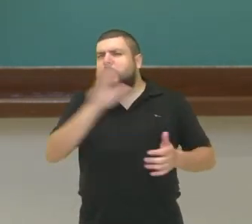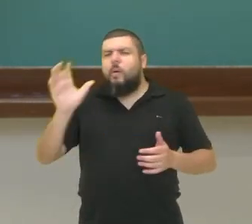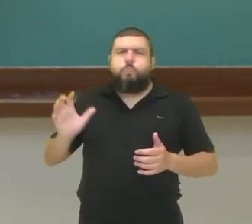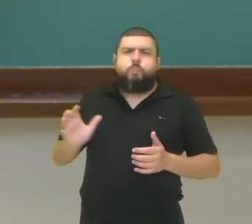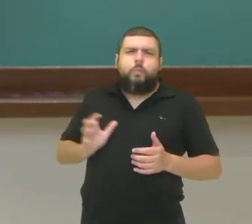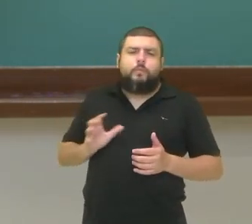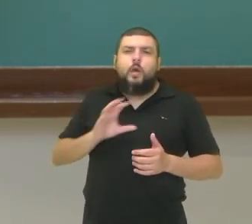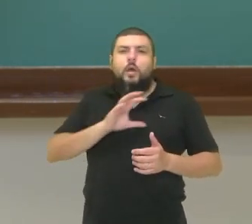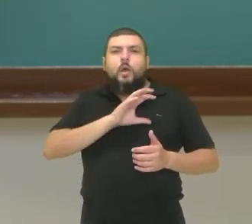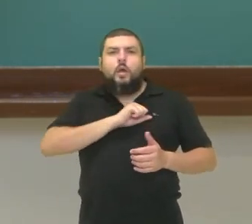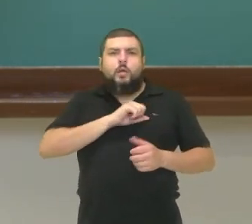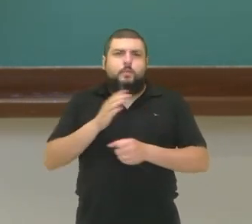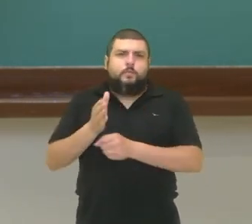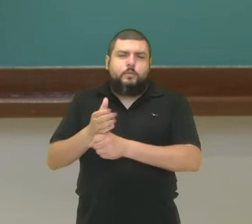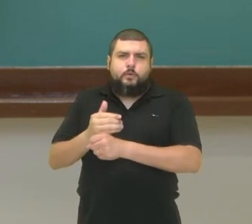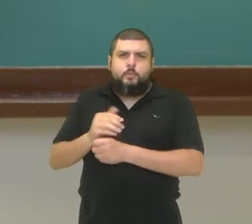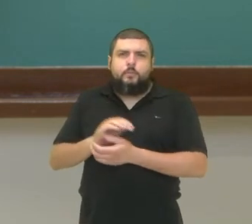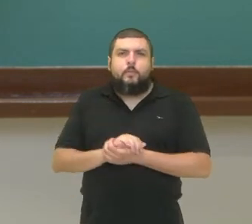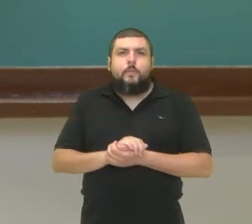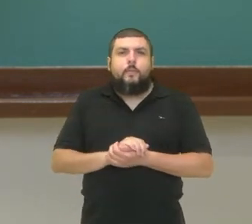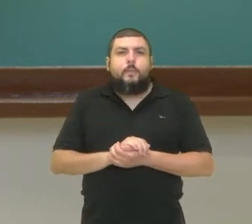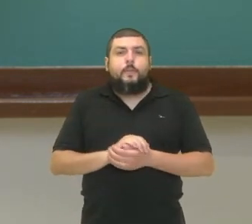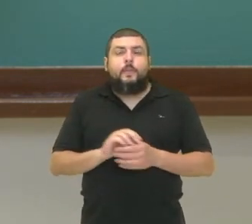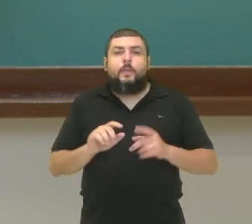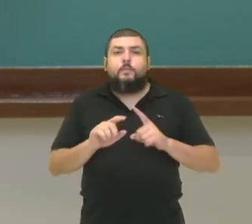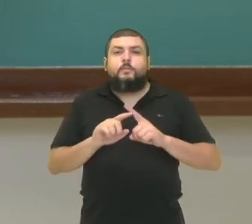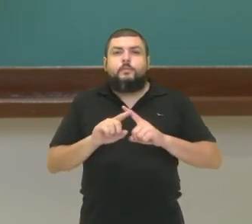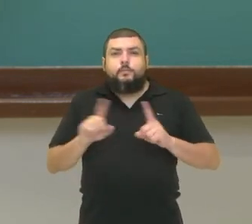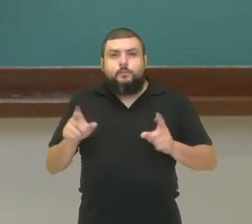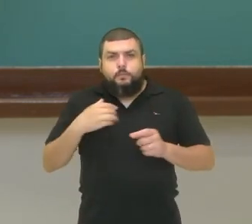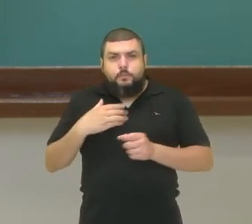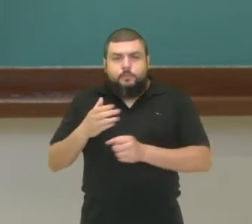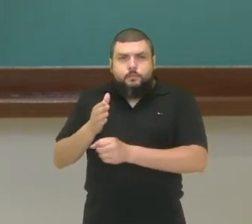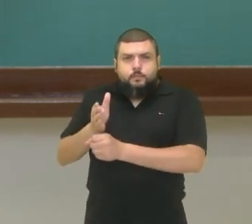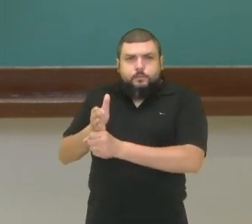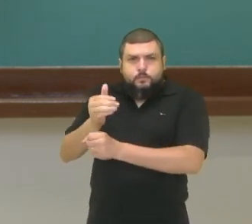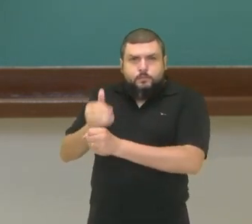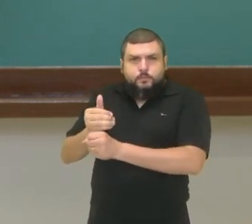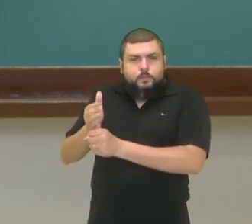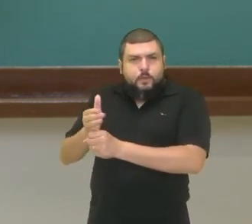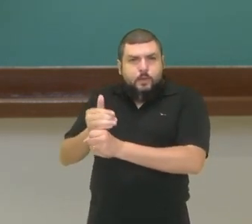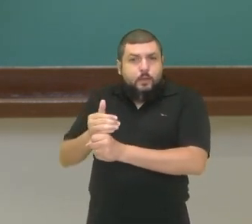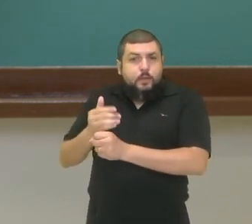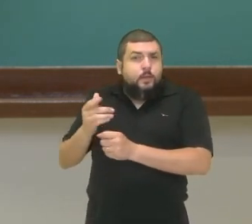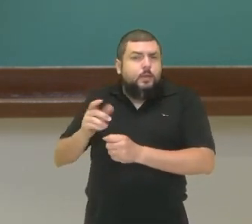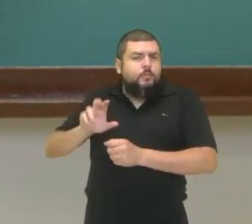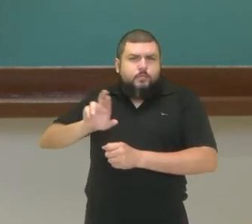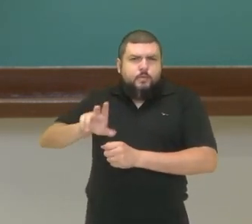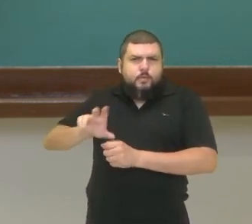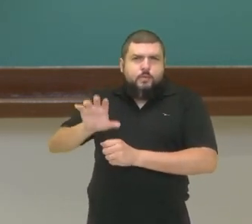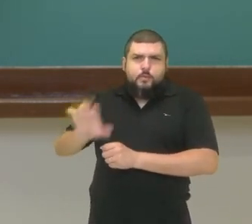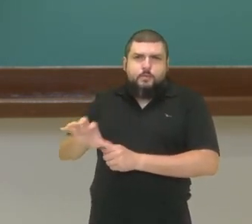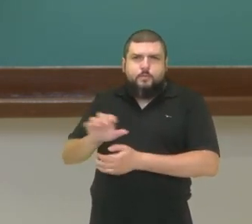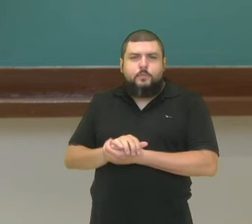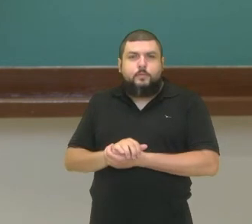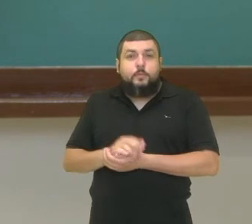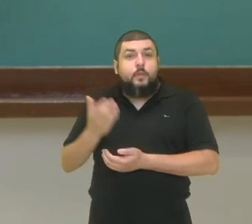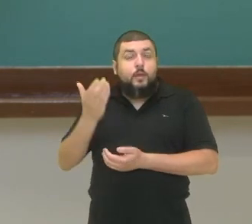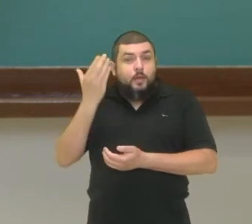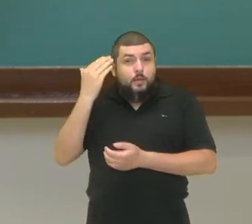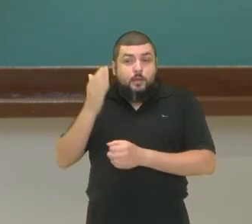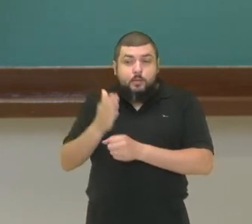frita. Porém, a batata nem sempre foi vista dessa maneira. Nessa época, a batata era símbolo de alimento de